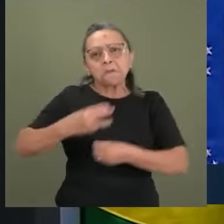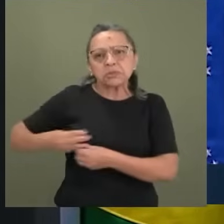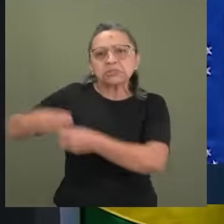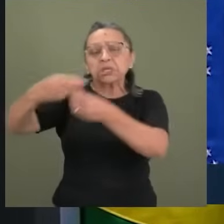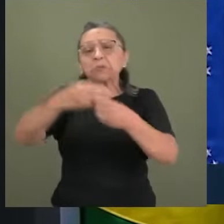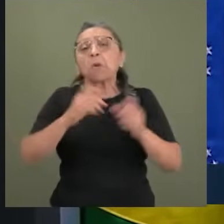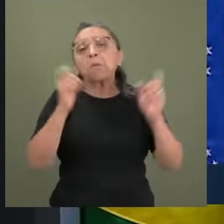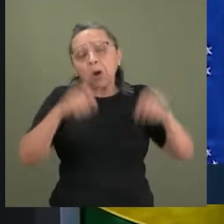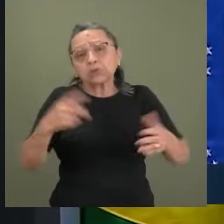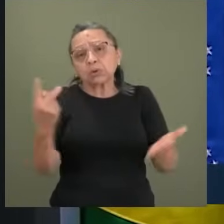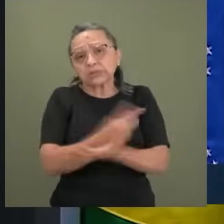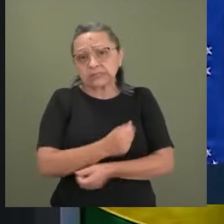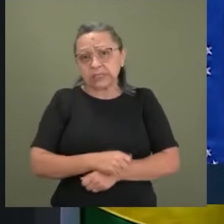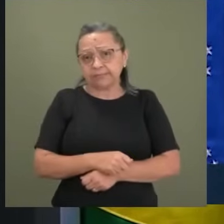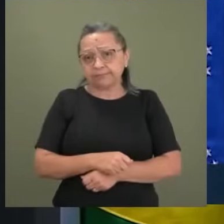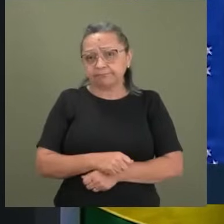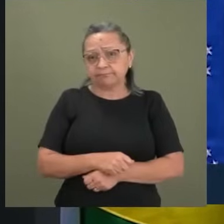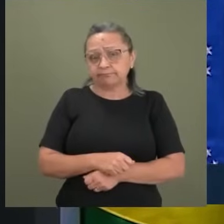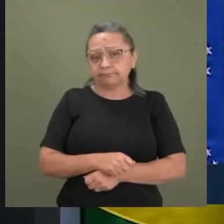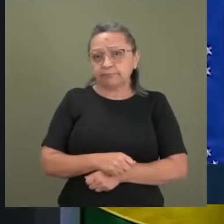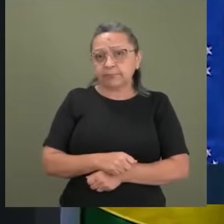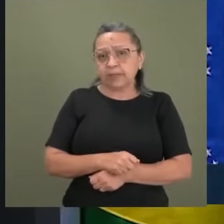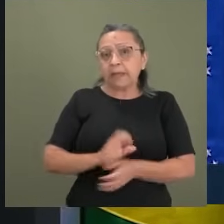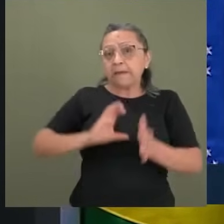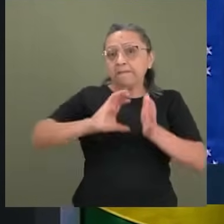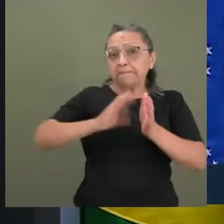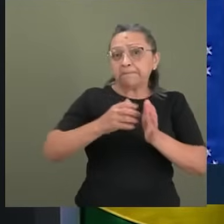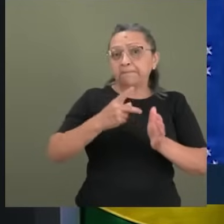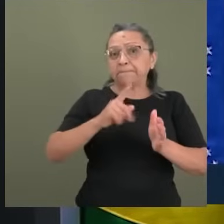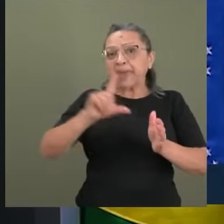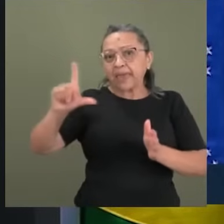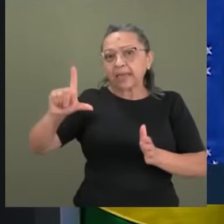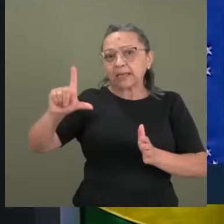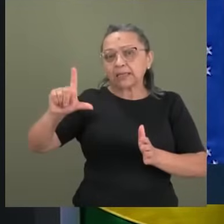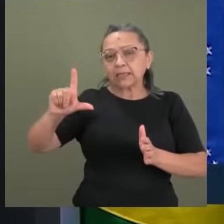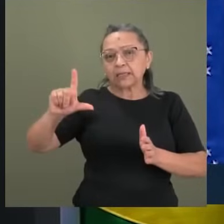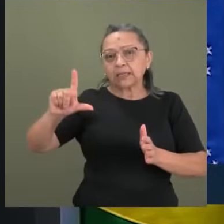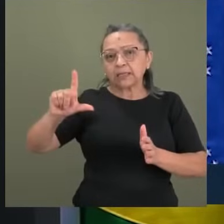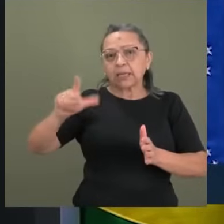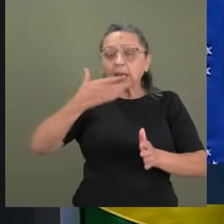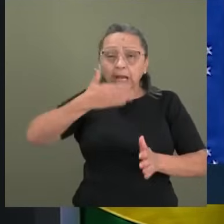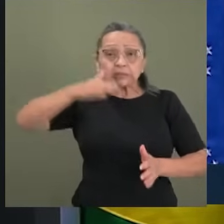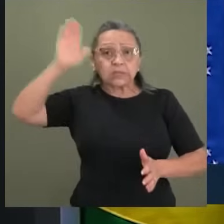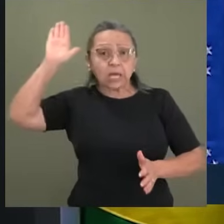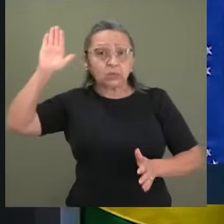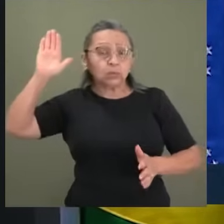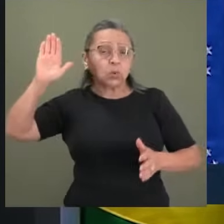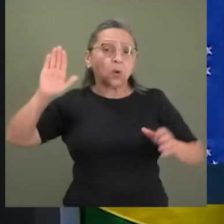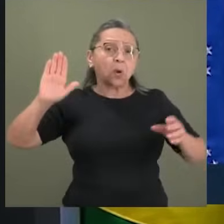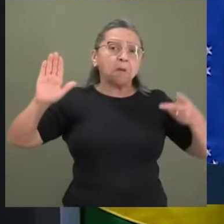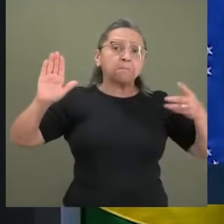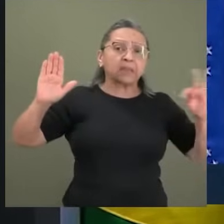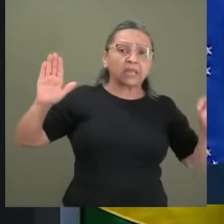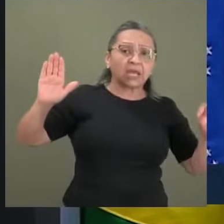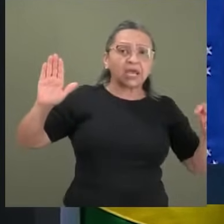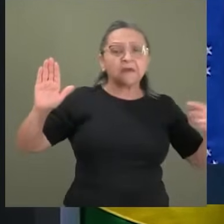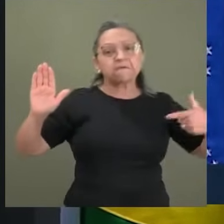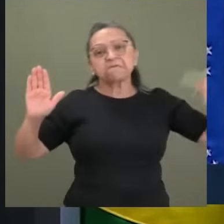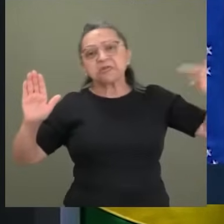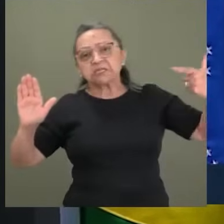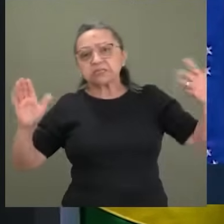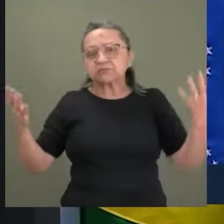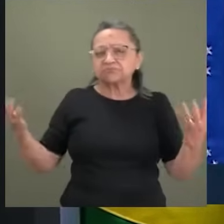PT o PT apoiar o PL a princípio não me assustou mas passado algumas